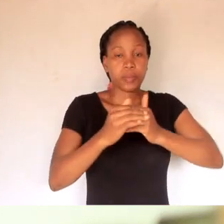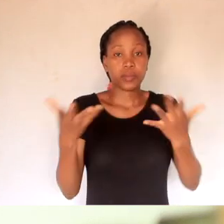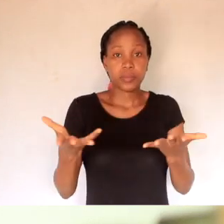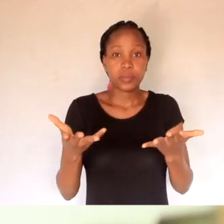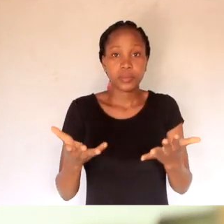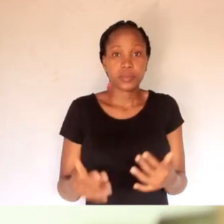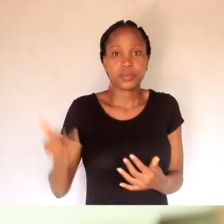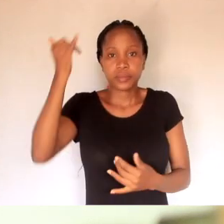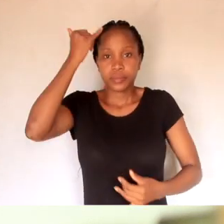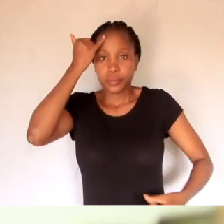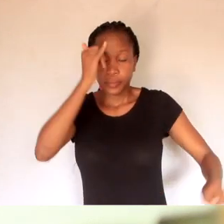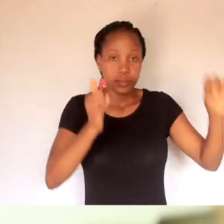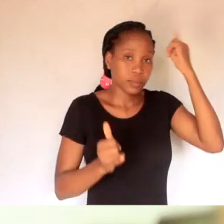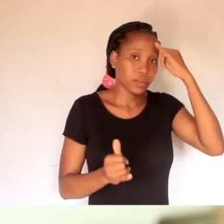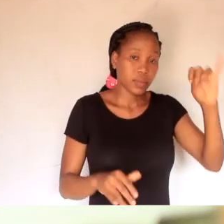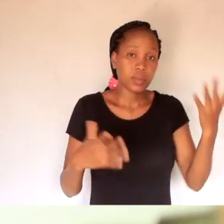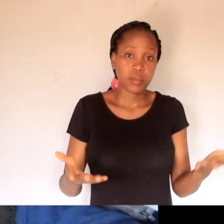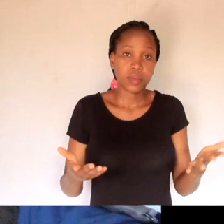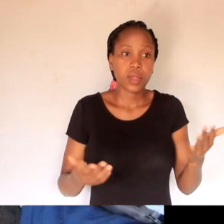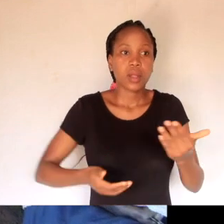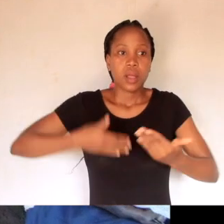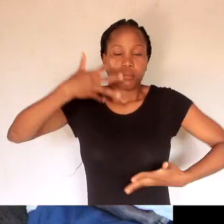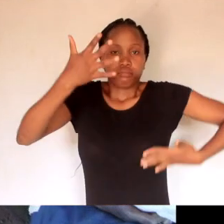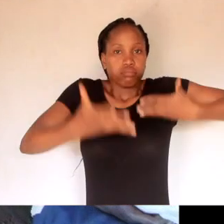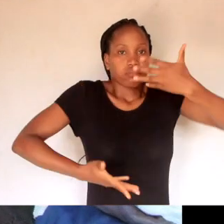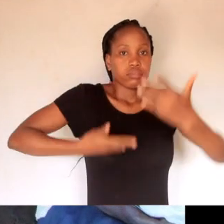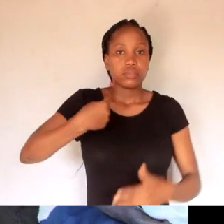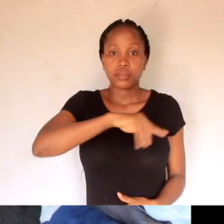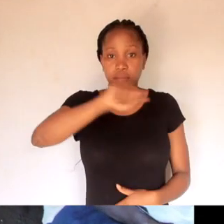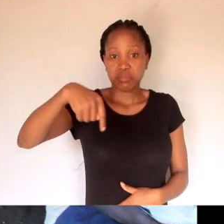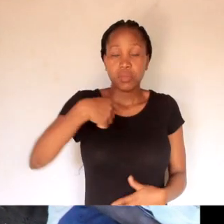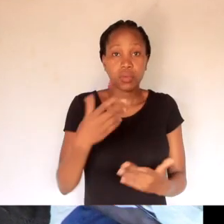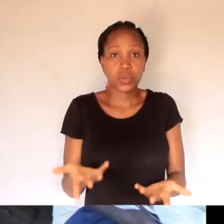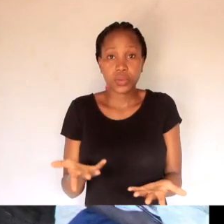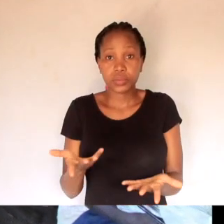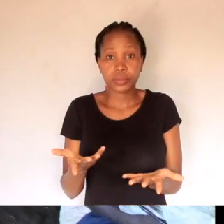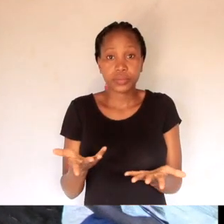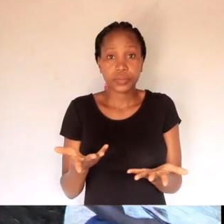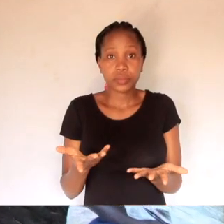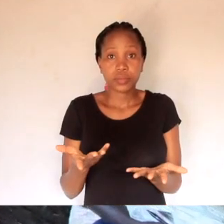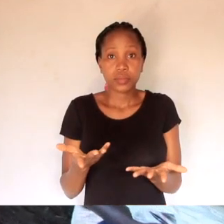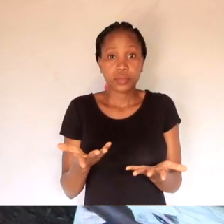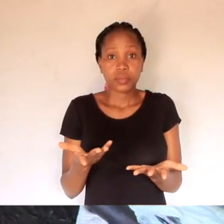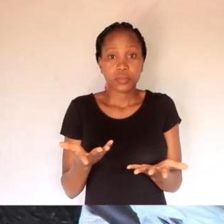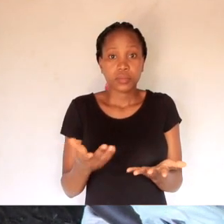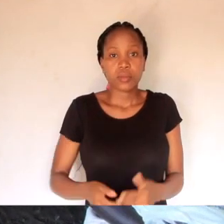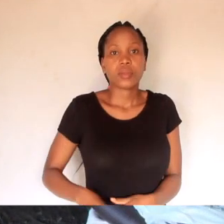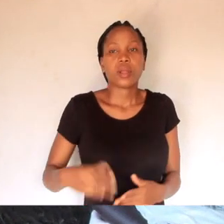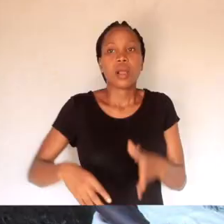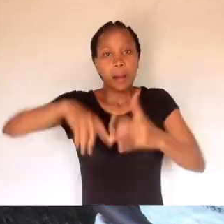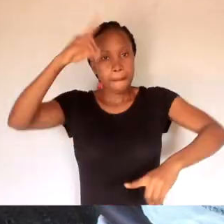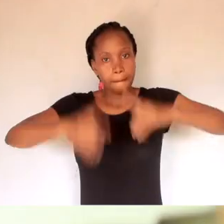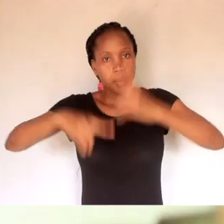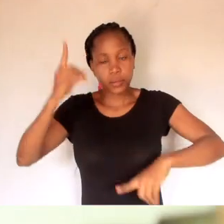discurso era muito forte na crítica daquilo que eram as políticas de